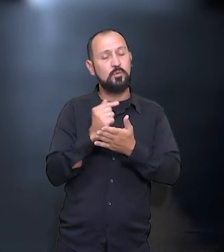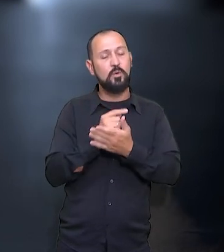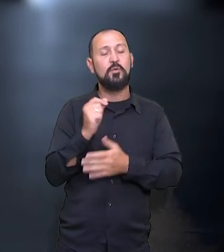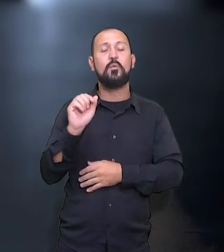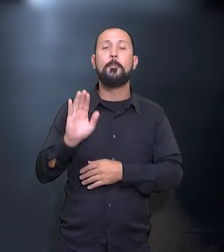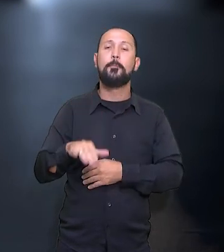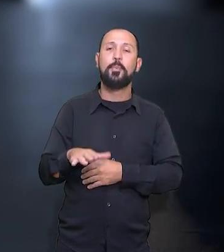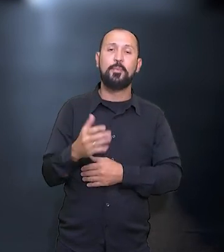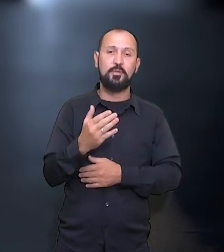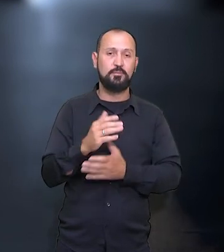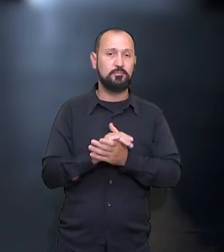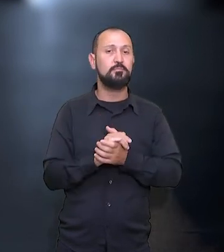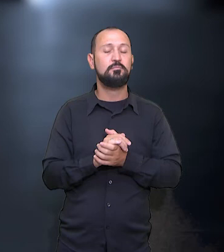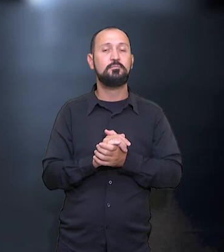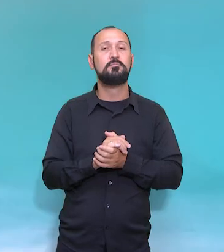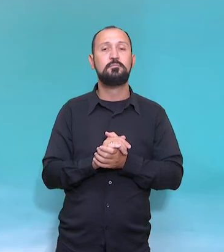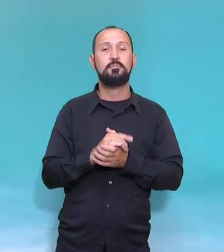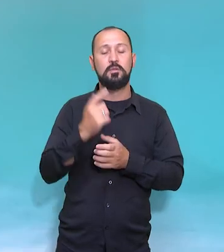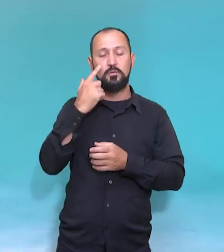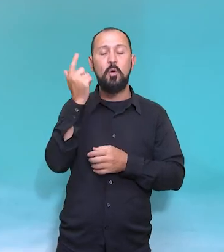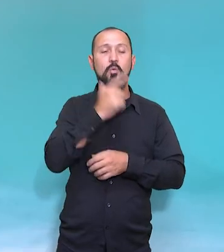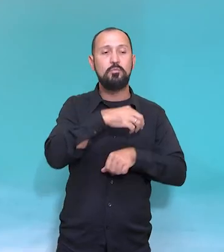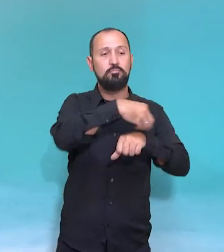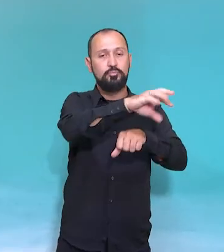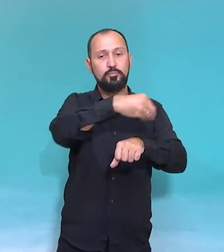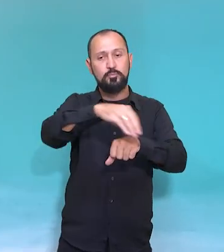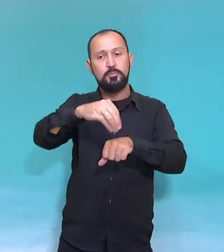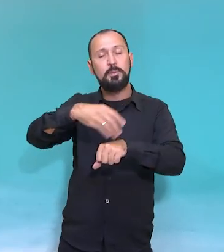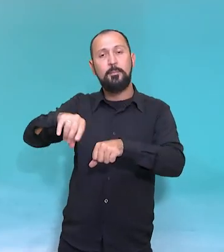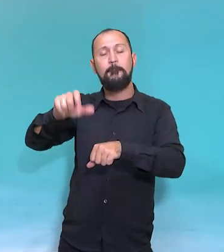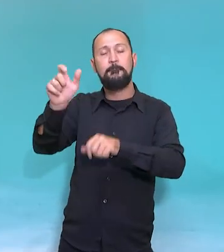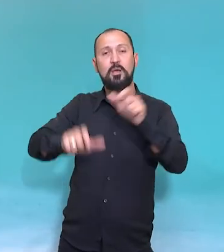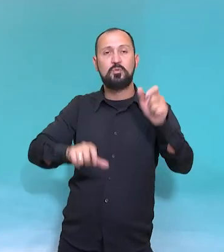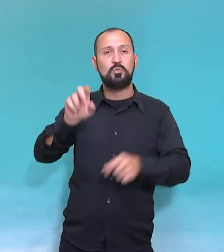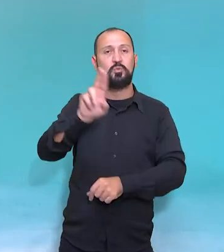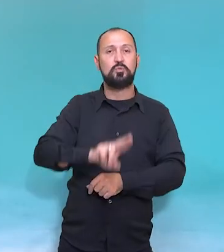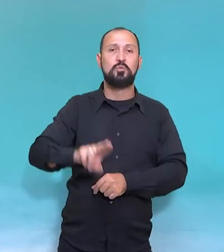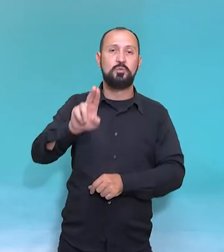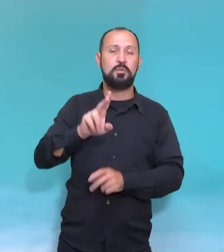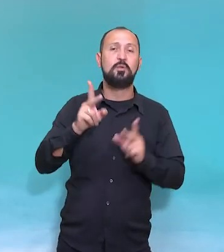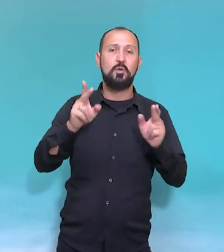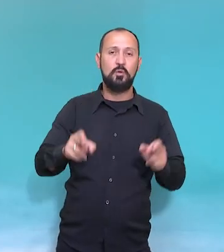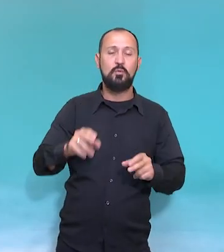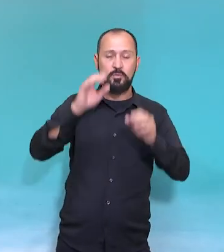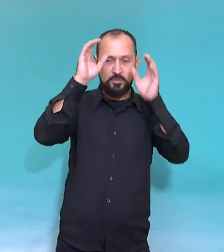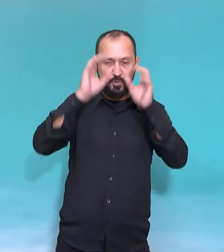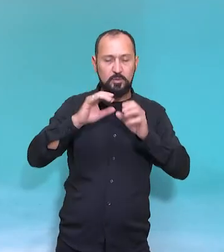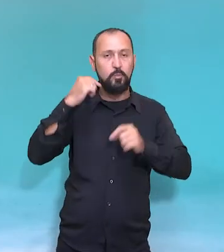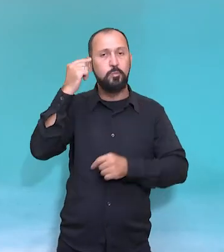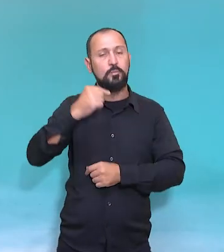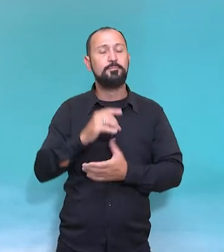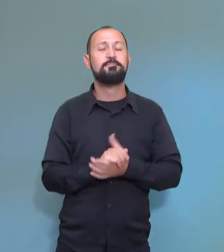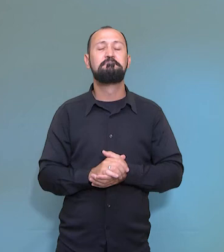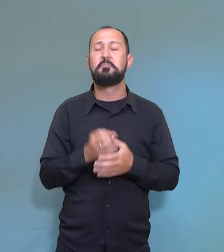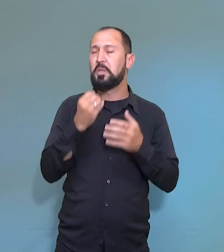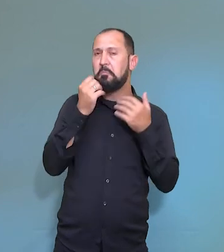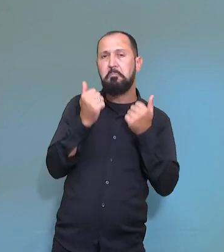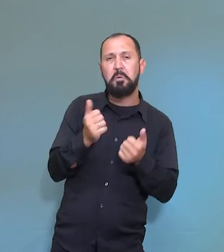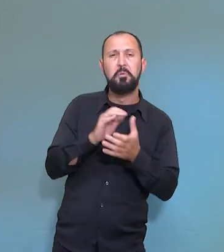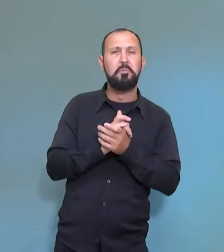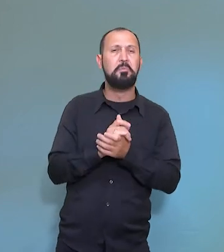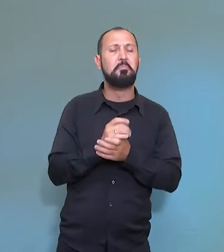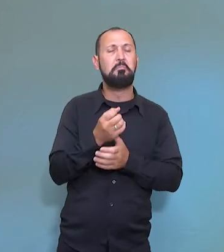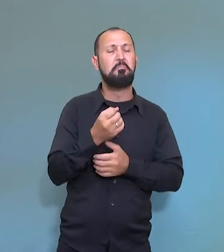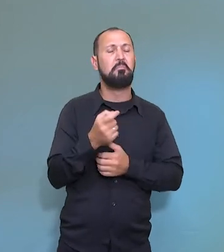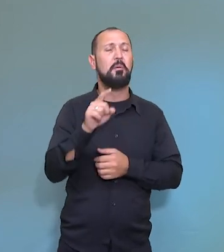isso diminuiria o custo dos cartórios, e isso pode ser repassado posteriormente para o usuário, como o cidadão e o advogado. Coisa